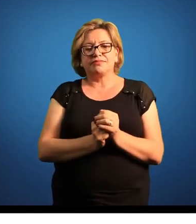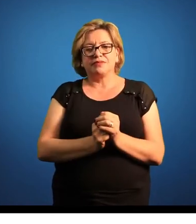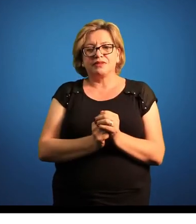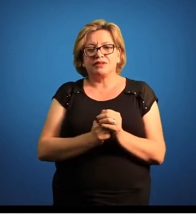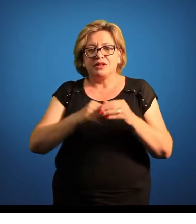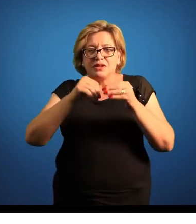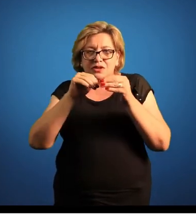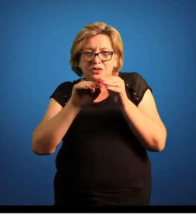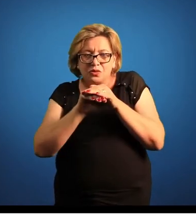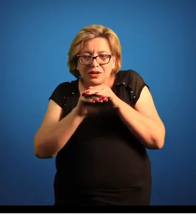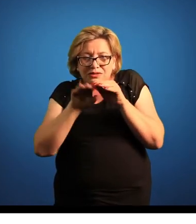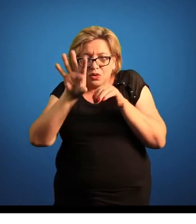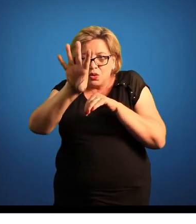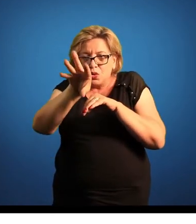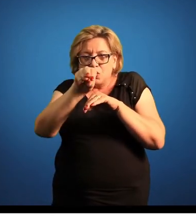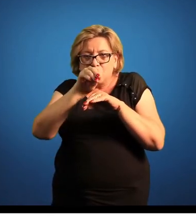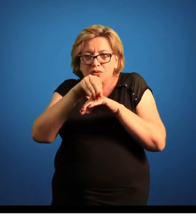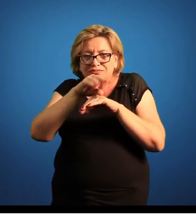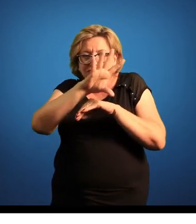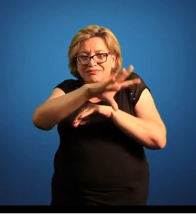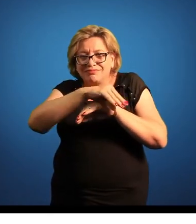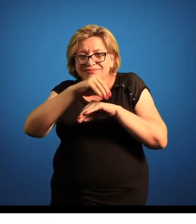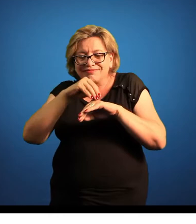Eles guardam os seus tentáculos